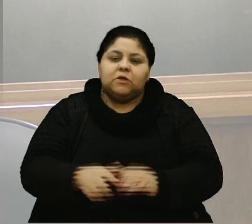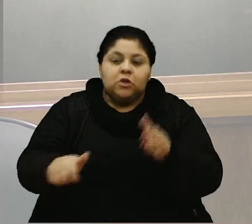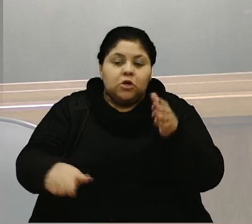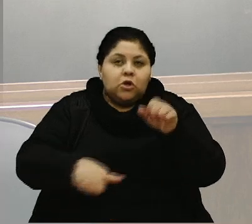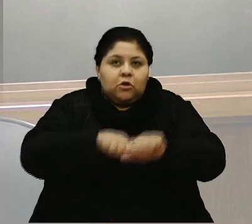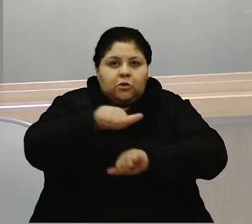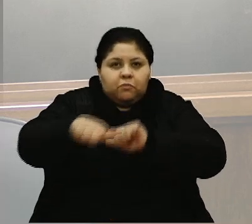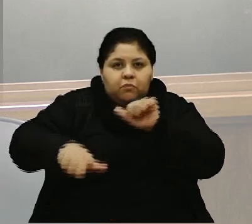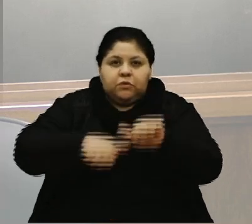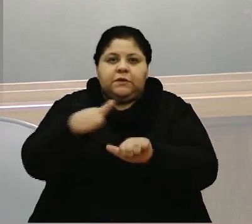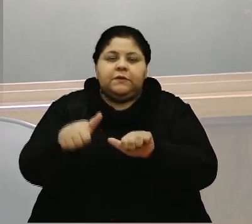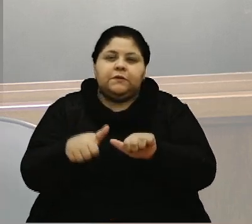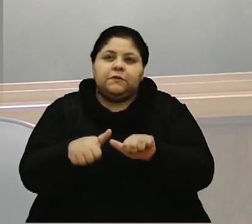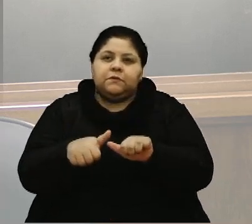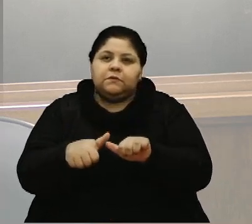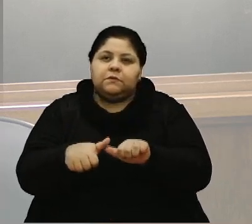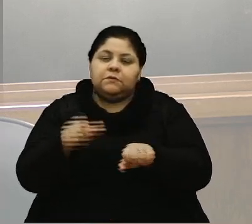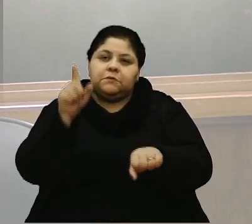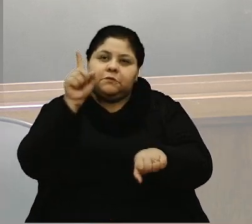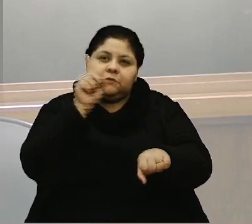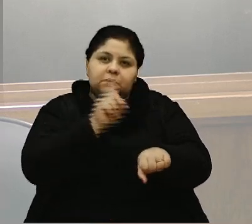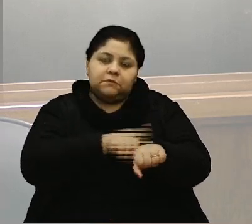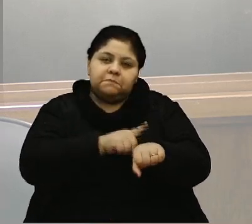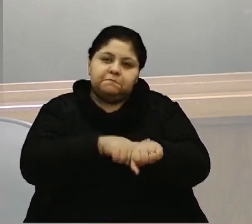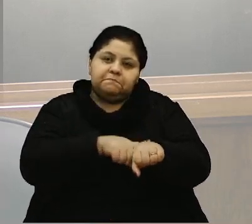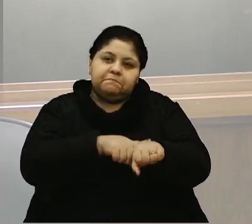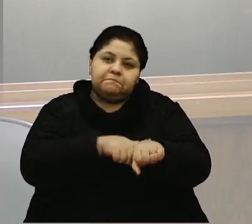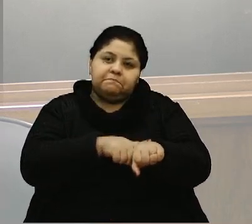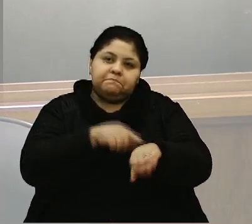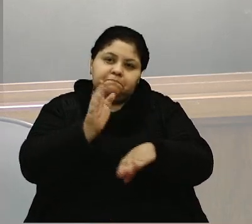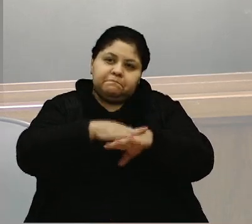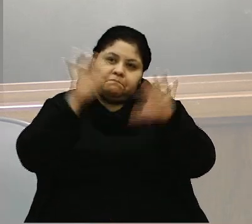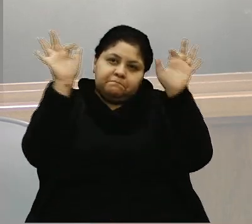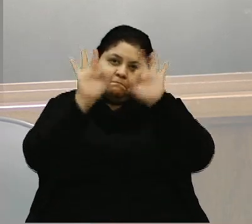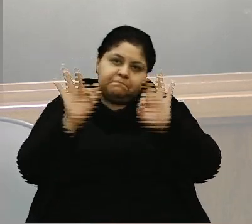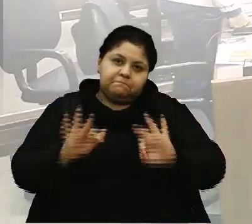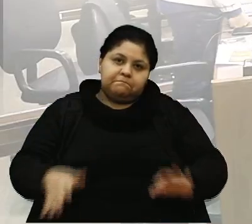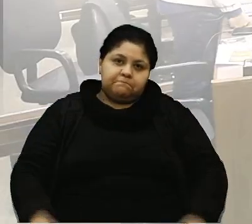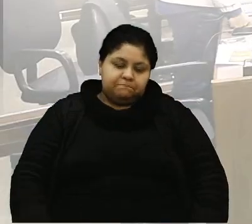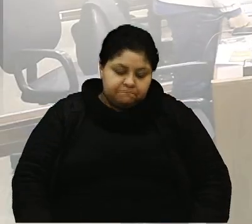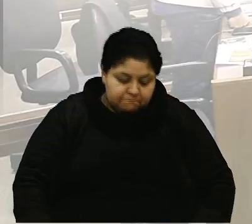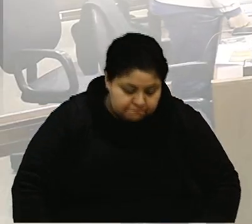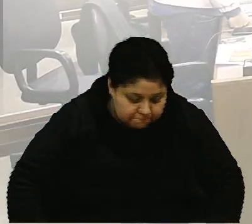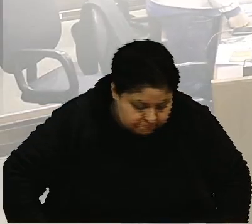nos coloquem em tempos mais felizes. Declaração de líder, bancada do União Brasil.